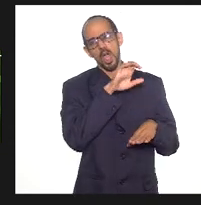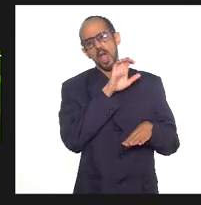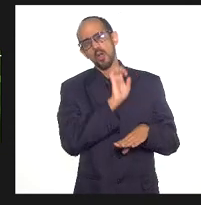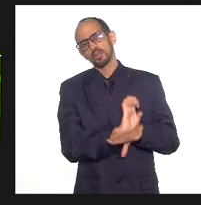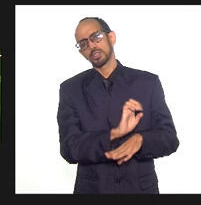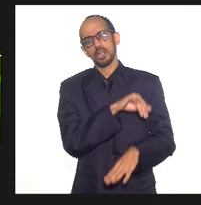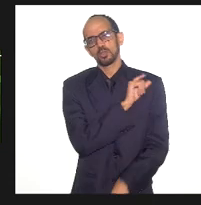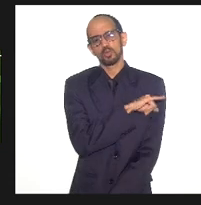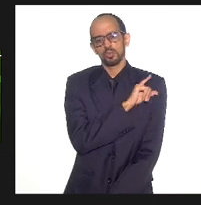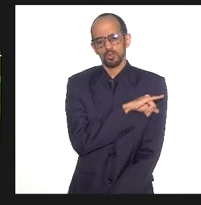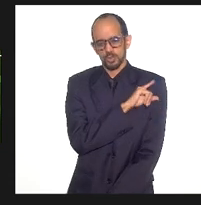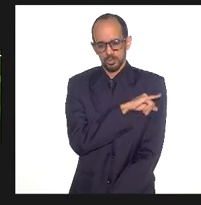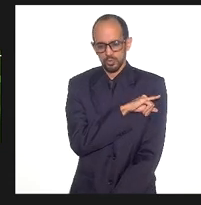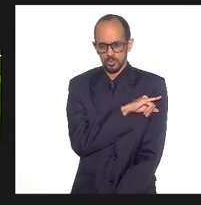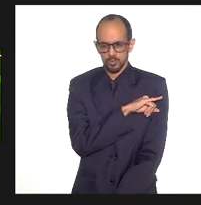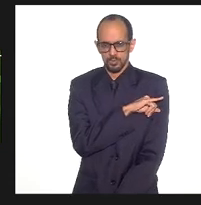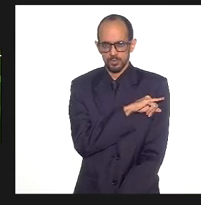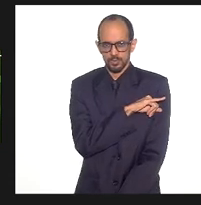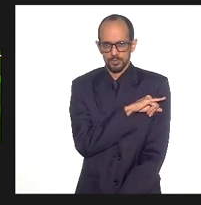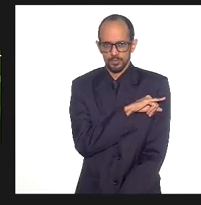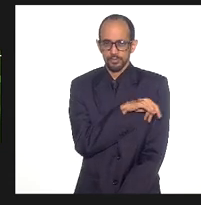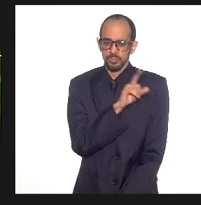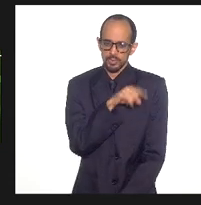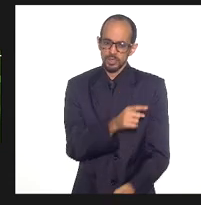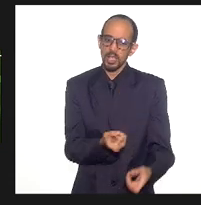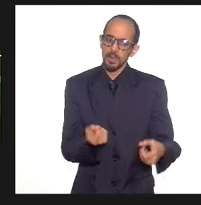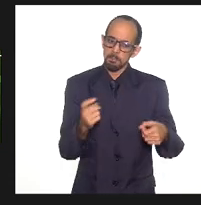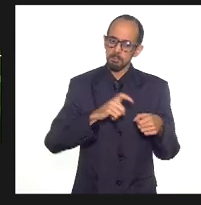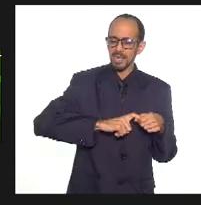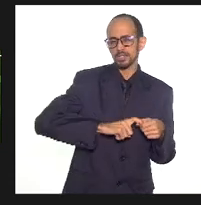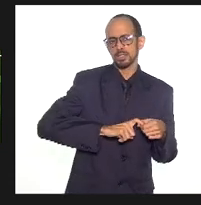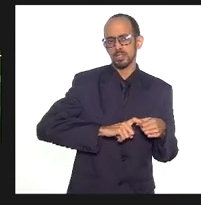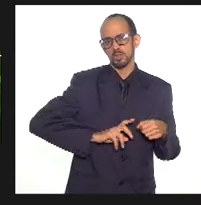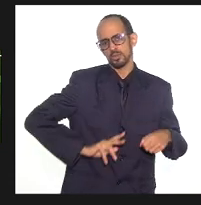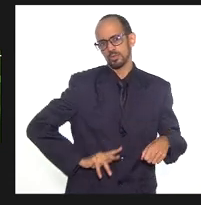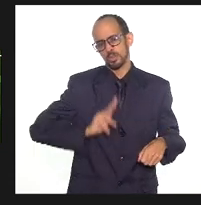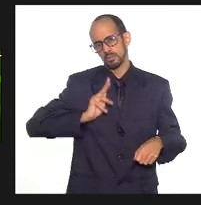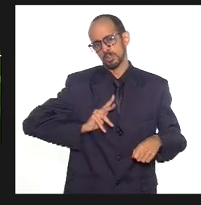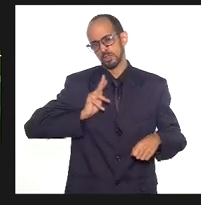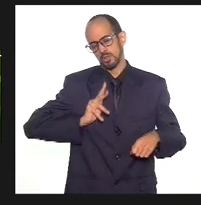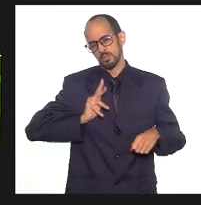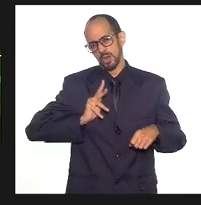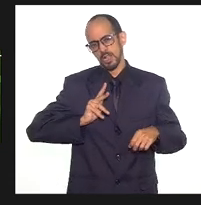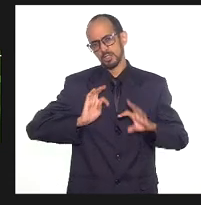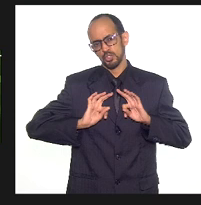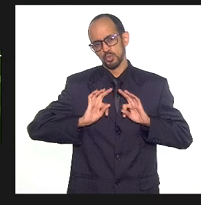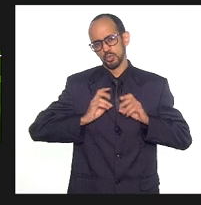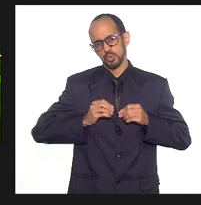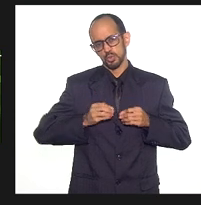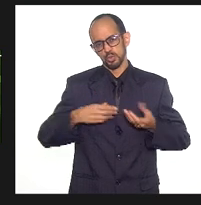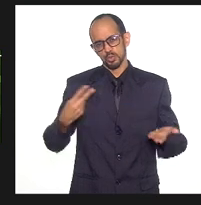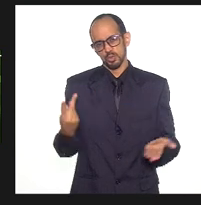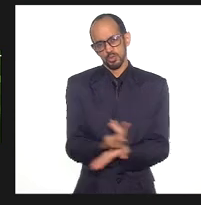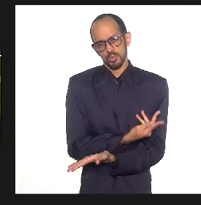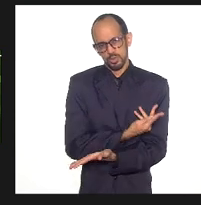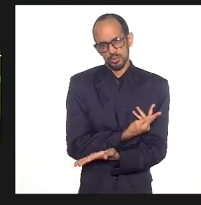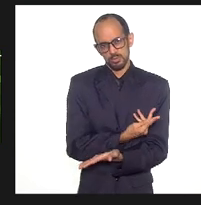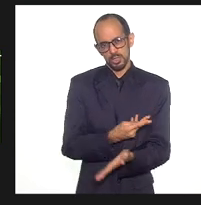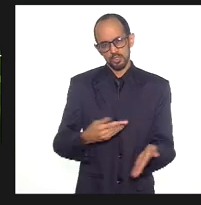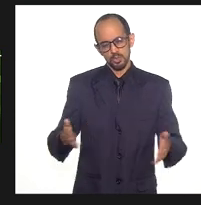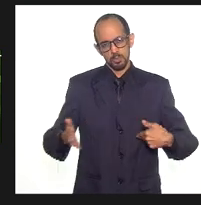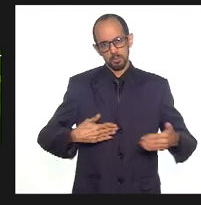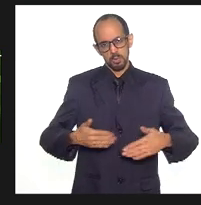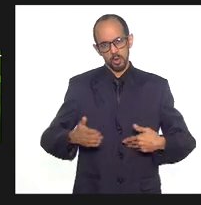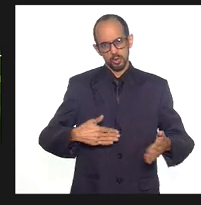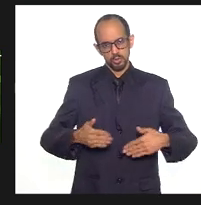de ser, né, parceiro da Petrobras nesses eventos, né, de produção e